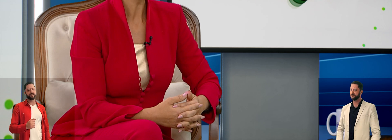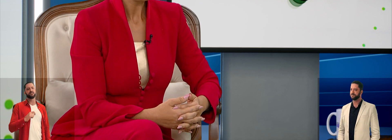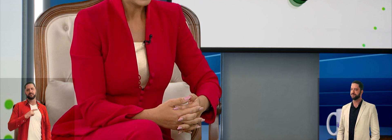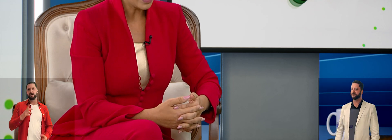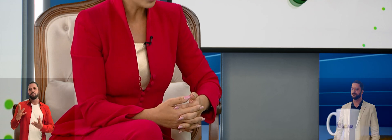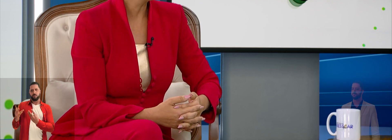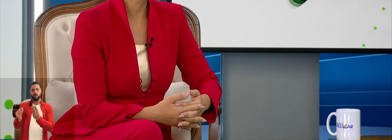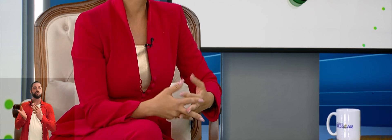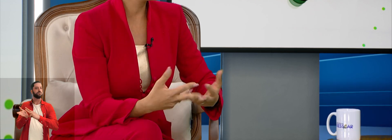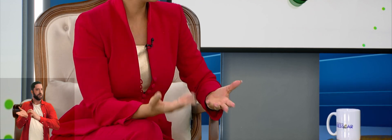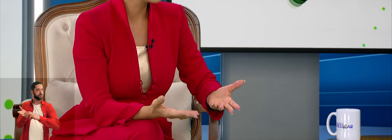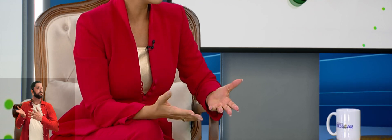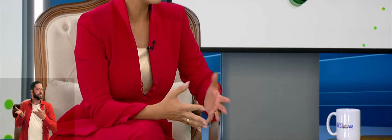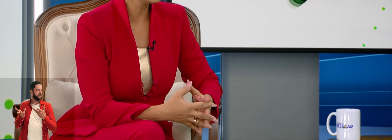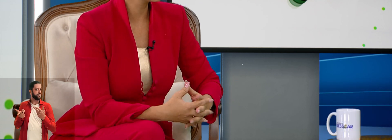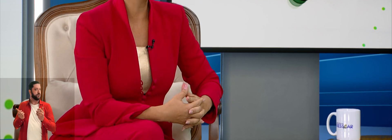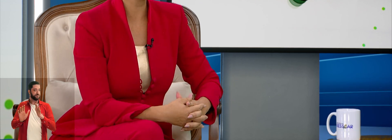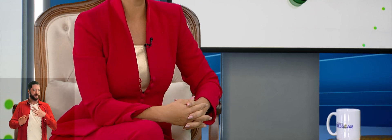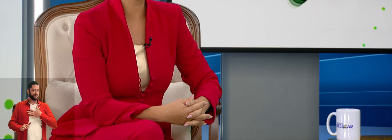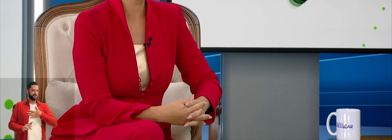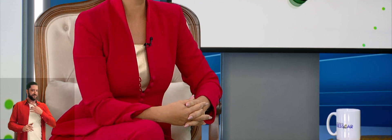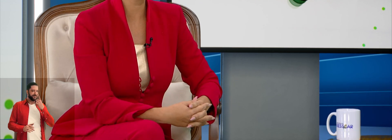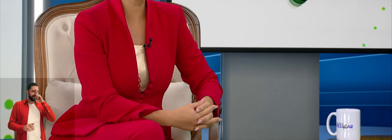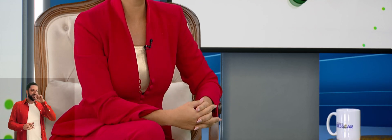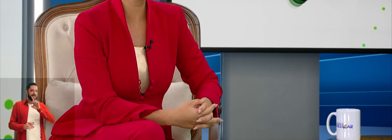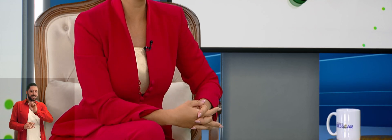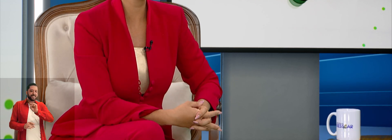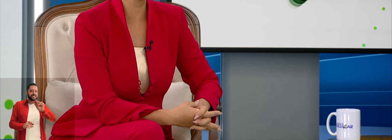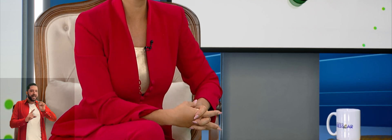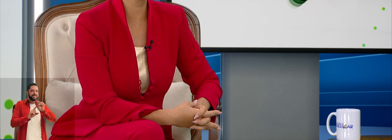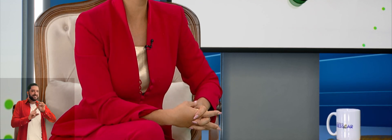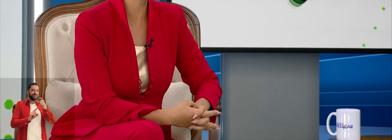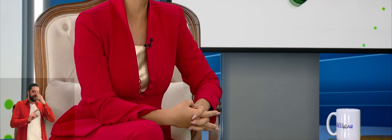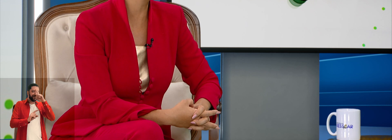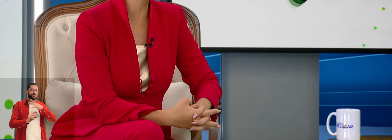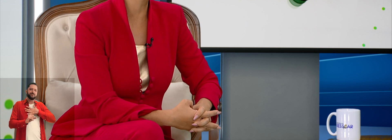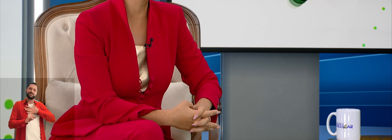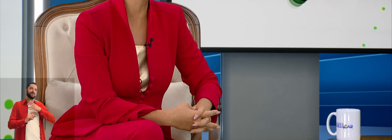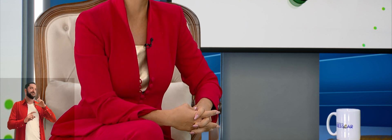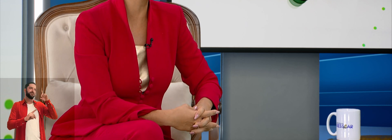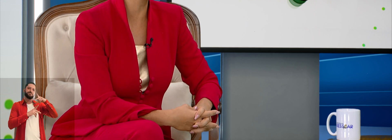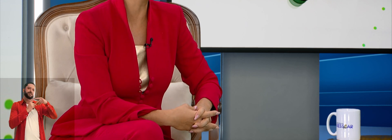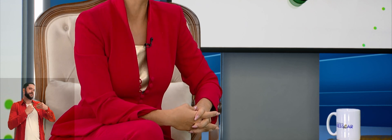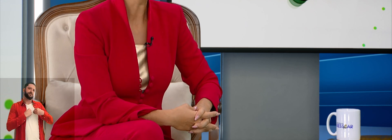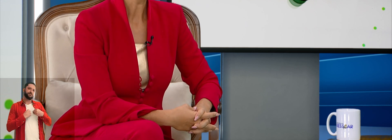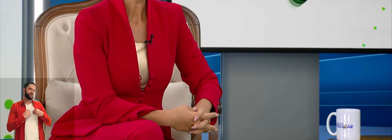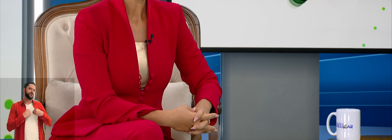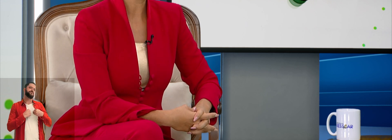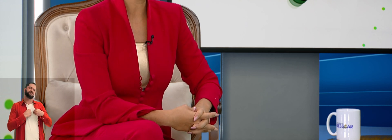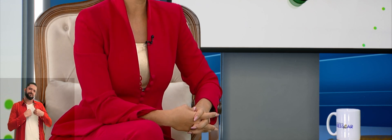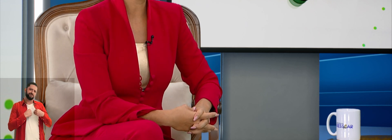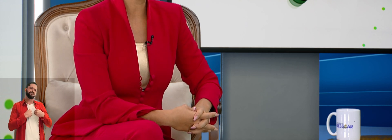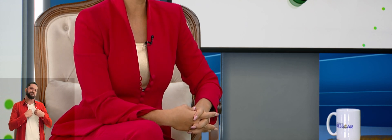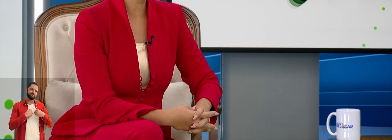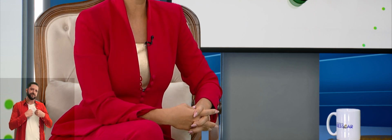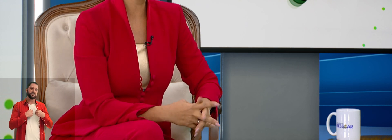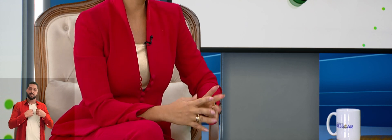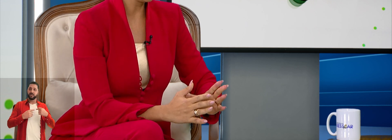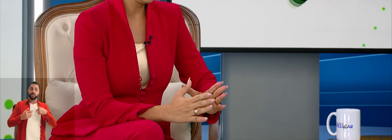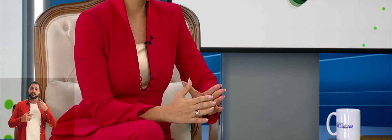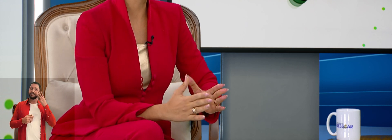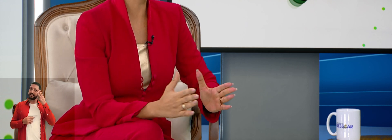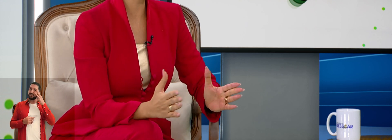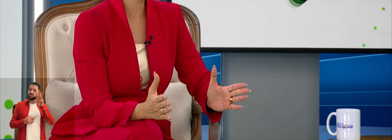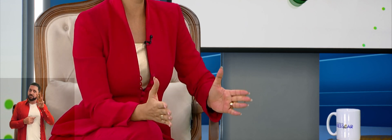conhece, né, Grace? Tem muitos métodos incríveis por aí, mas o método SSS, ele foi realmente um presente de Deus na minha vida, onde ali